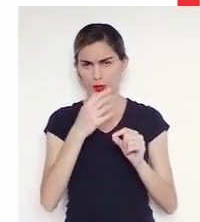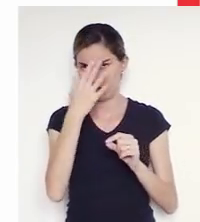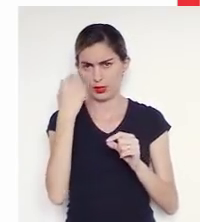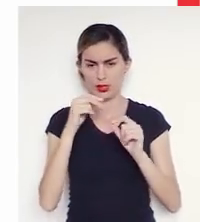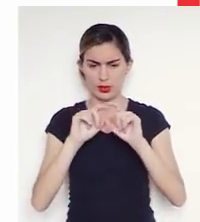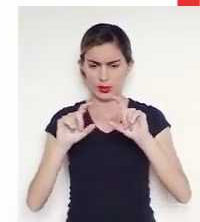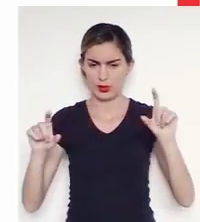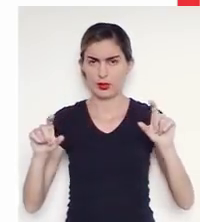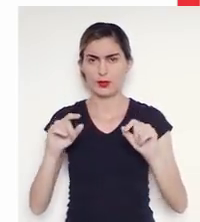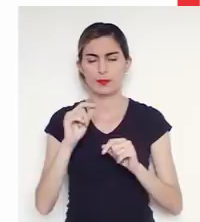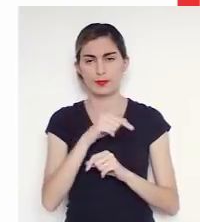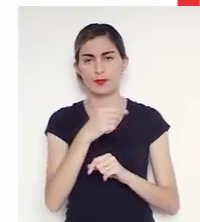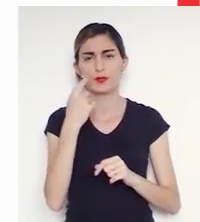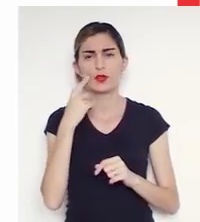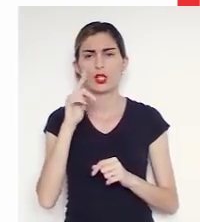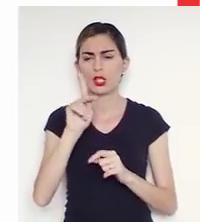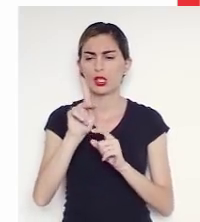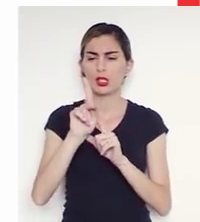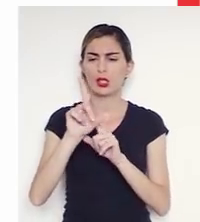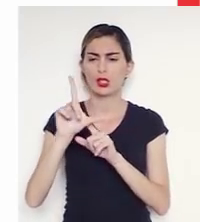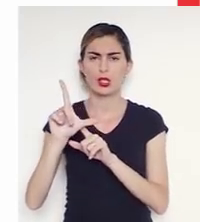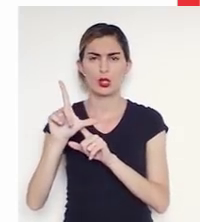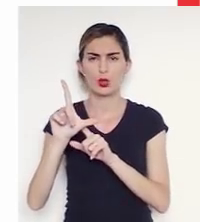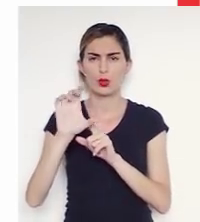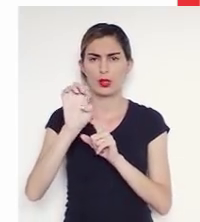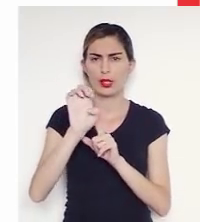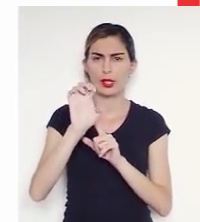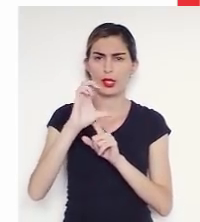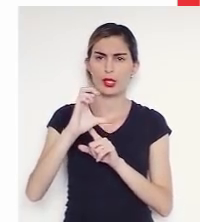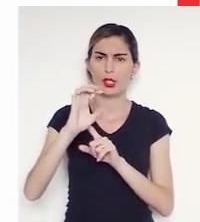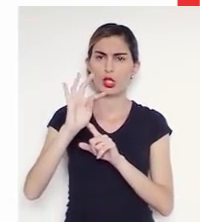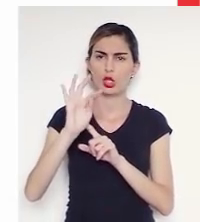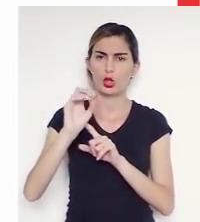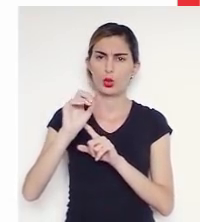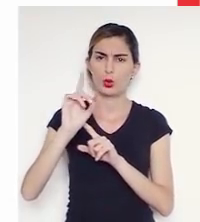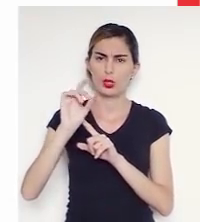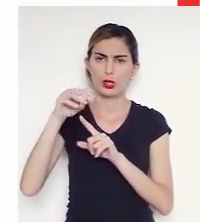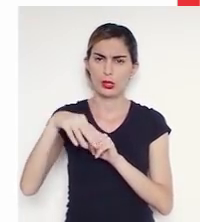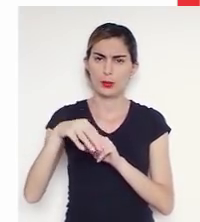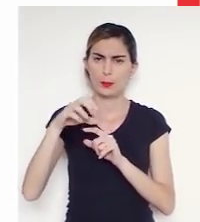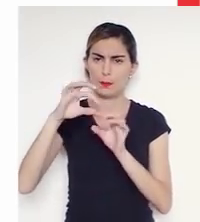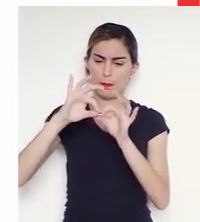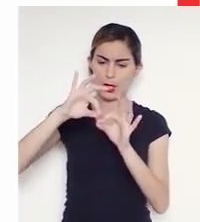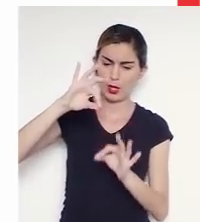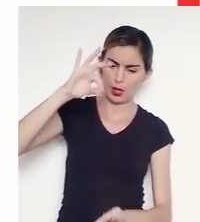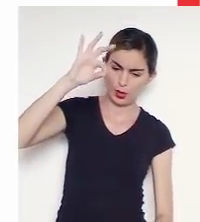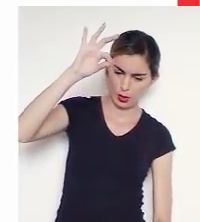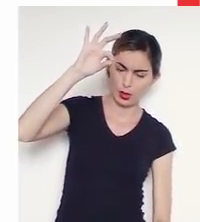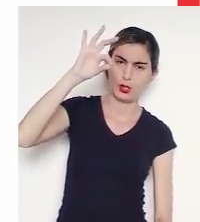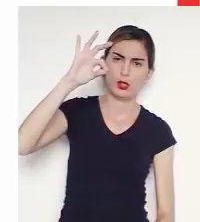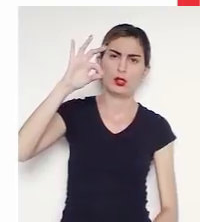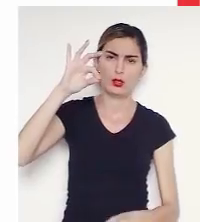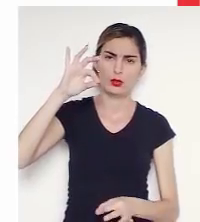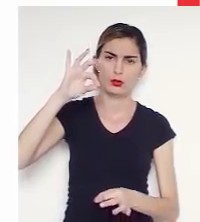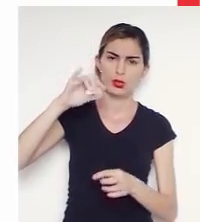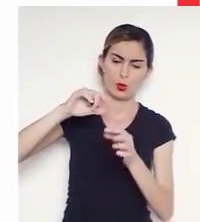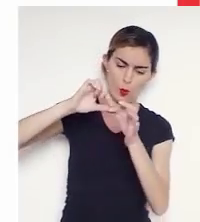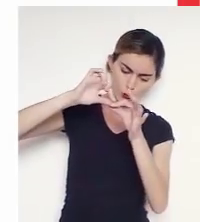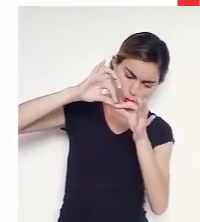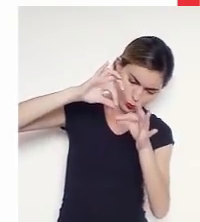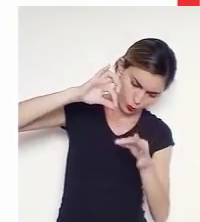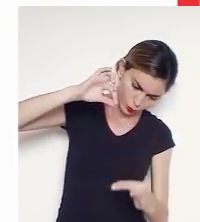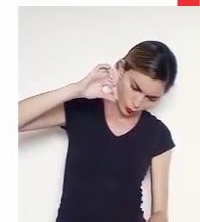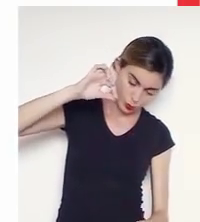esquecer disso, ok? Vamos lá. Quilo, hectodam, metro, deci, centi,